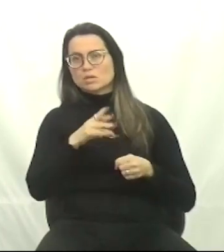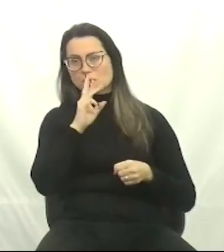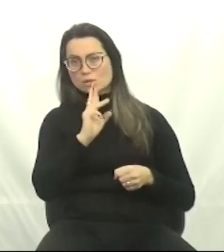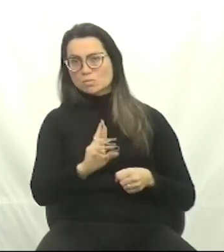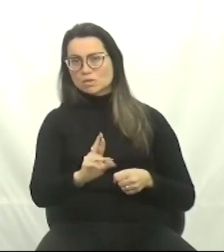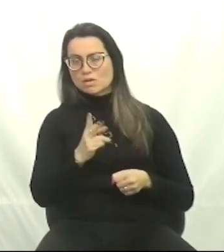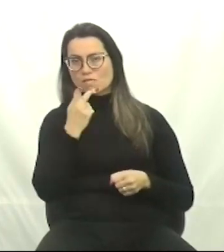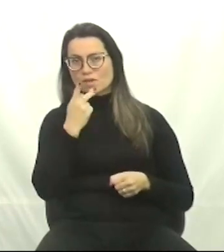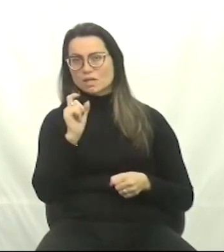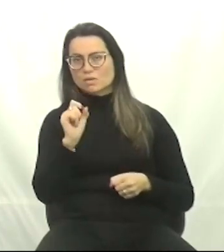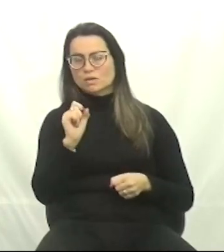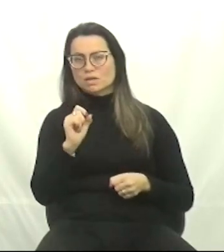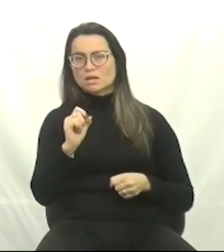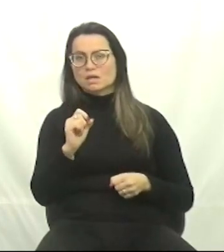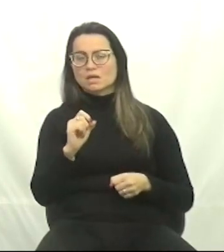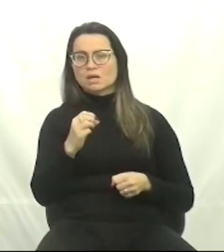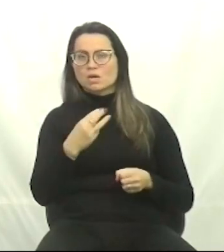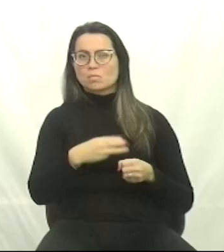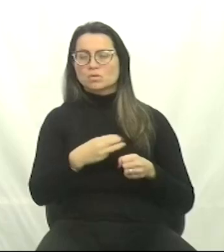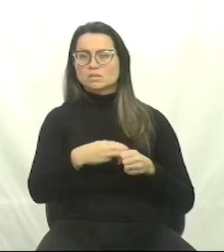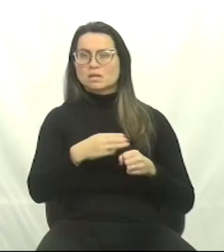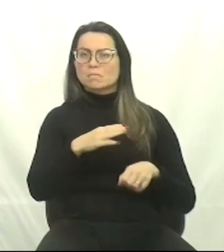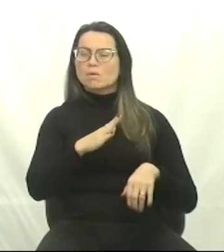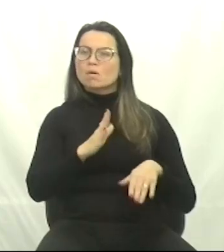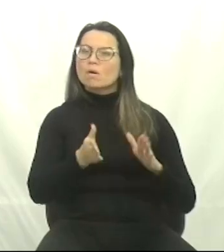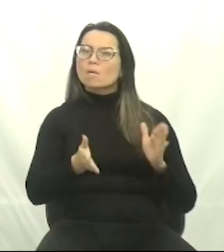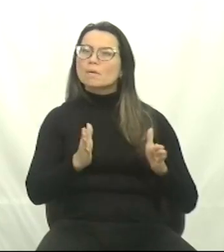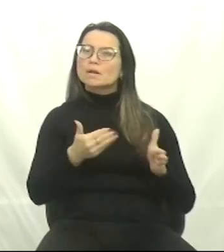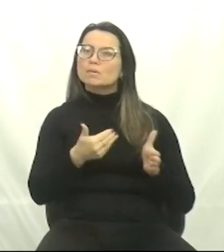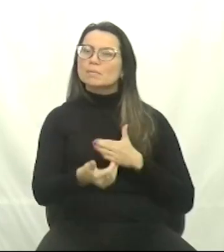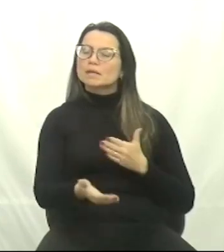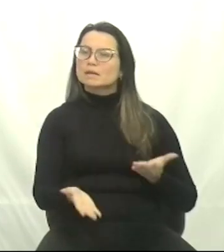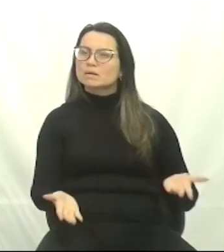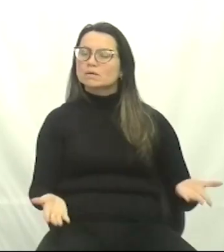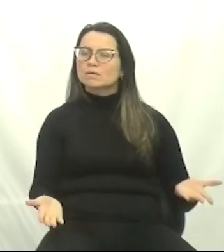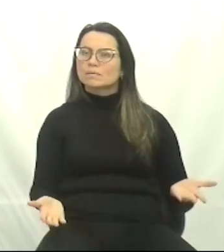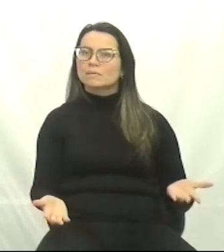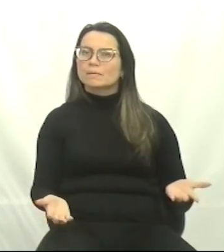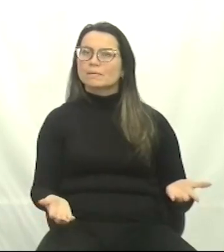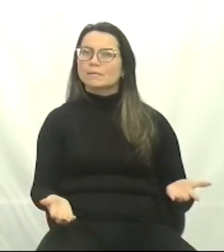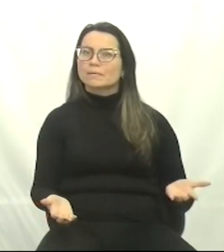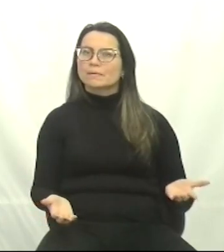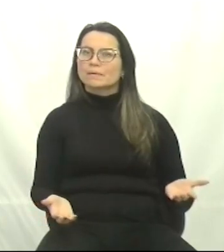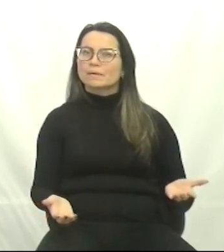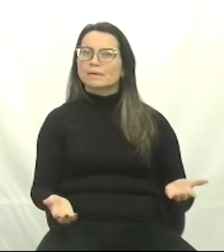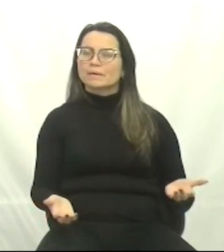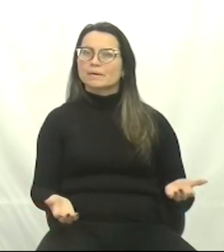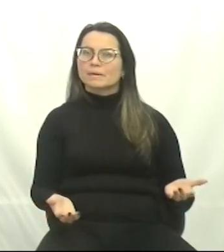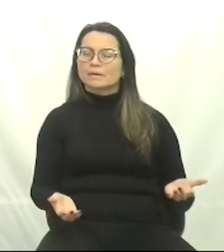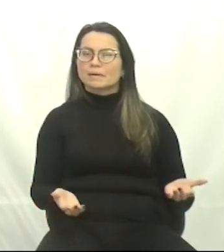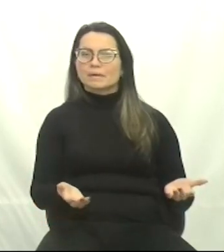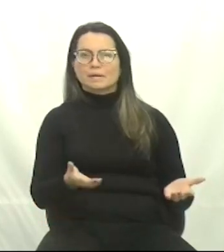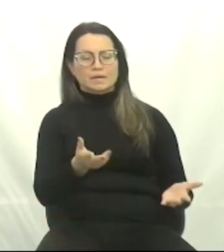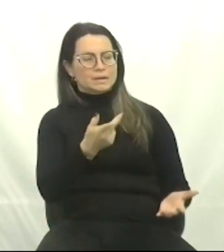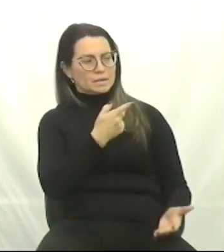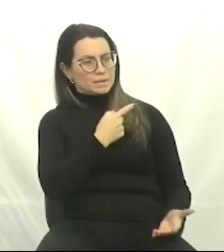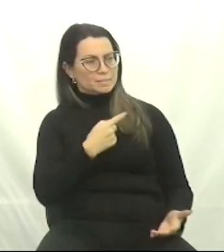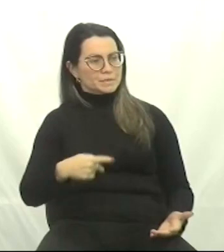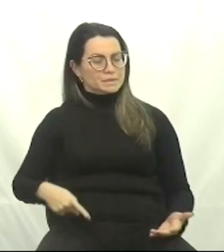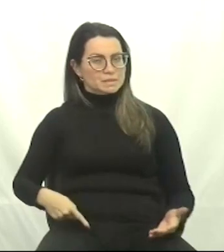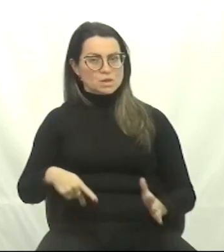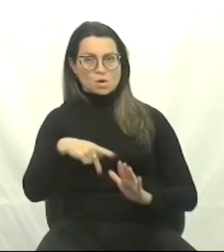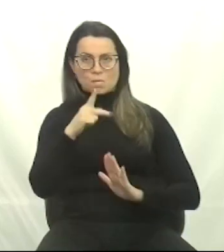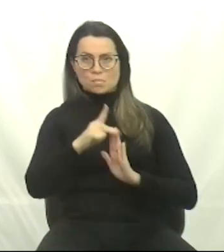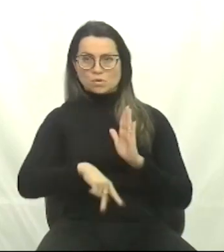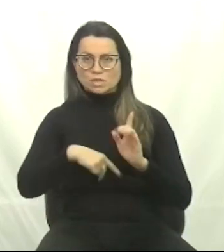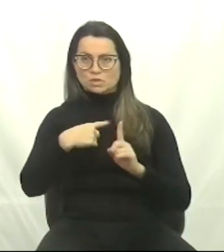Criciúma acabou perdendo o prazo do credenciamento no programa. Senhor presidente, o programa Mais Médico,